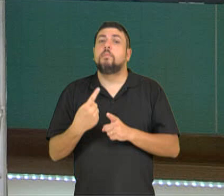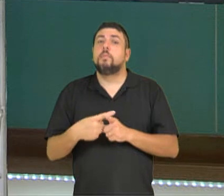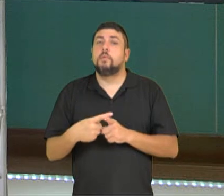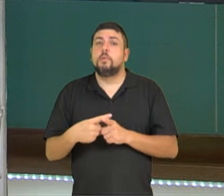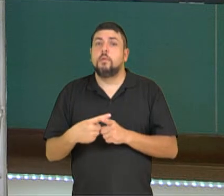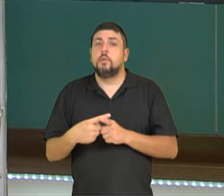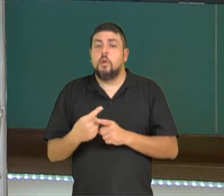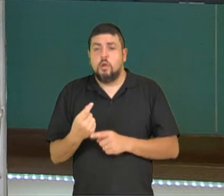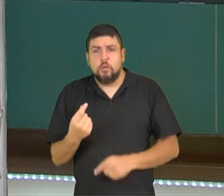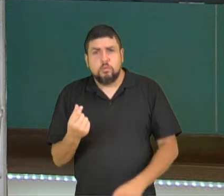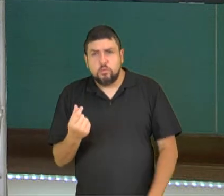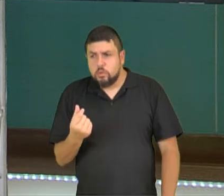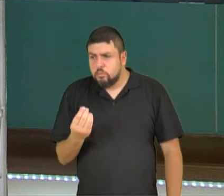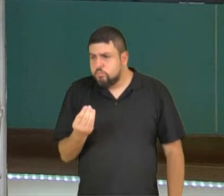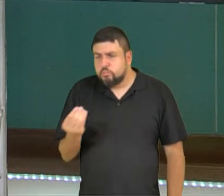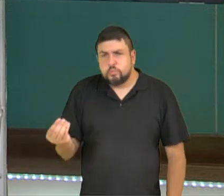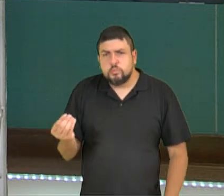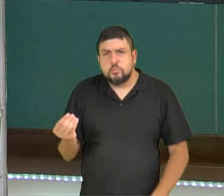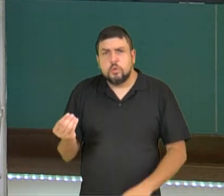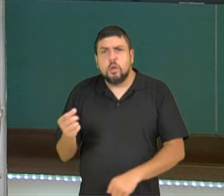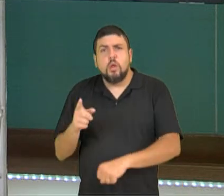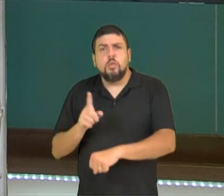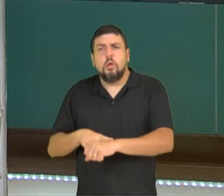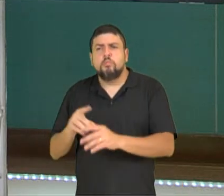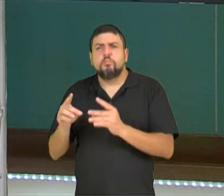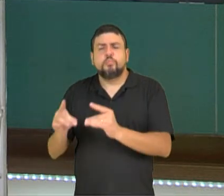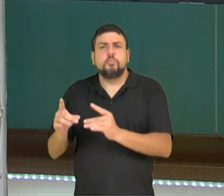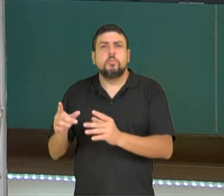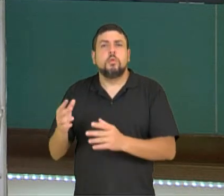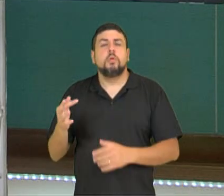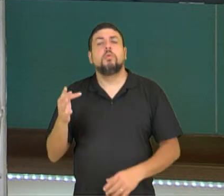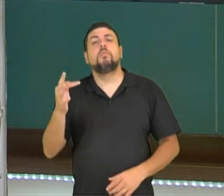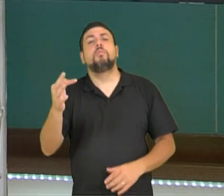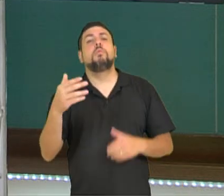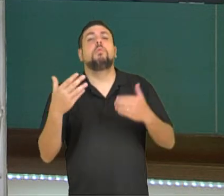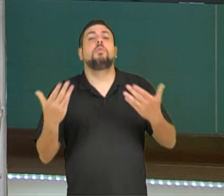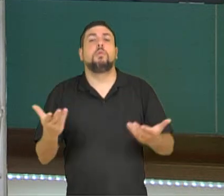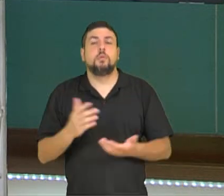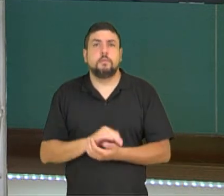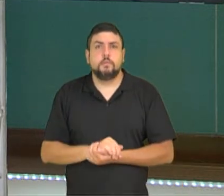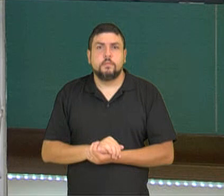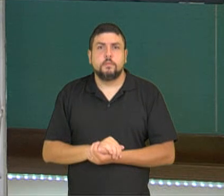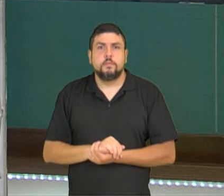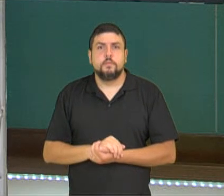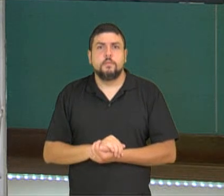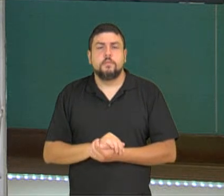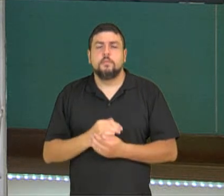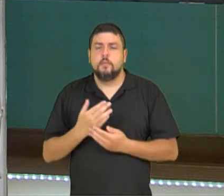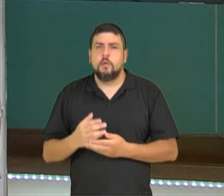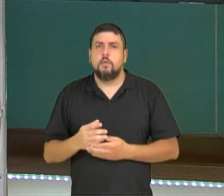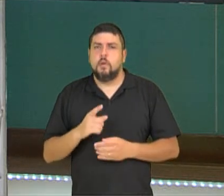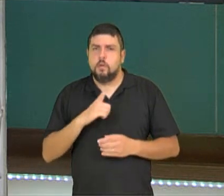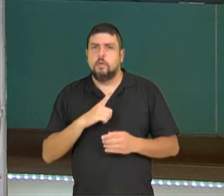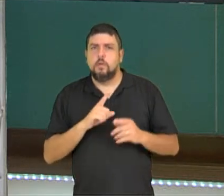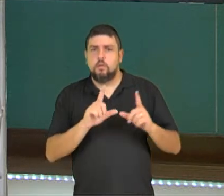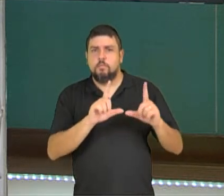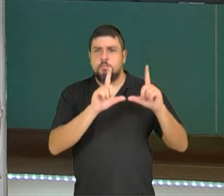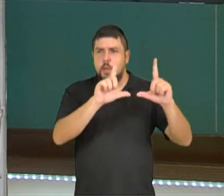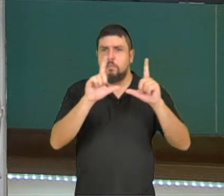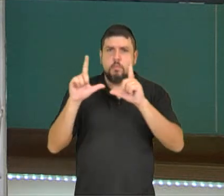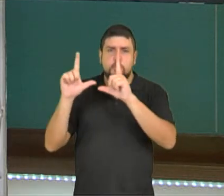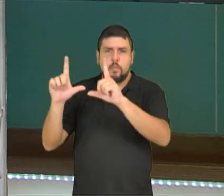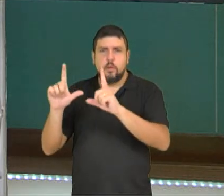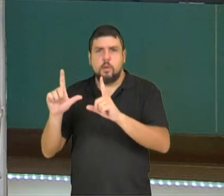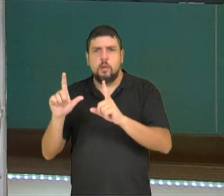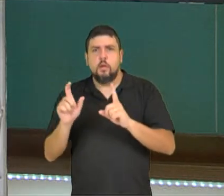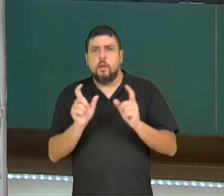vai dar um futuro para essa pessoa. Então temos cartazes com elementos verbais